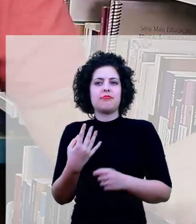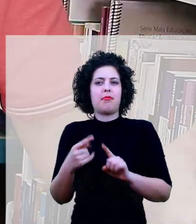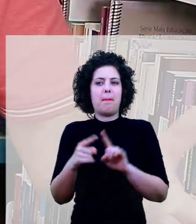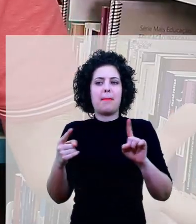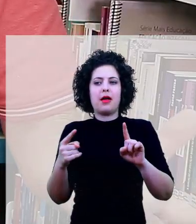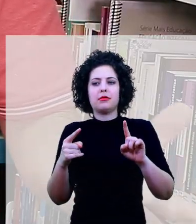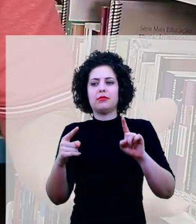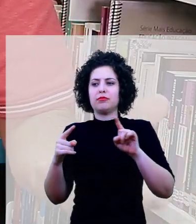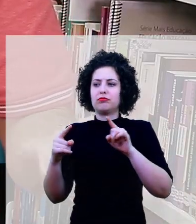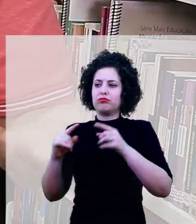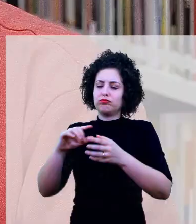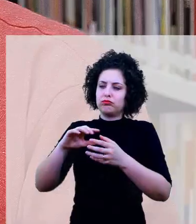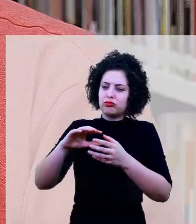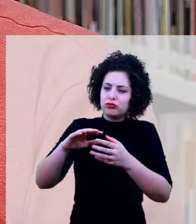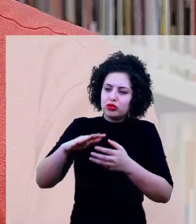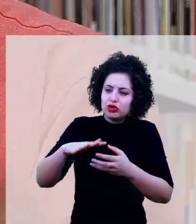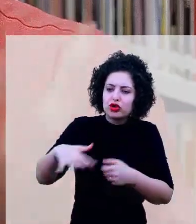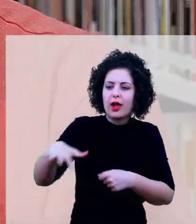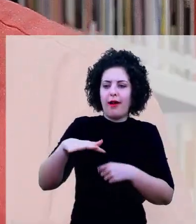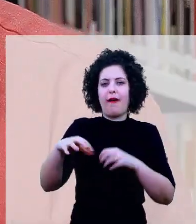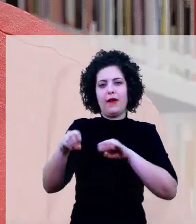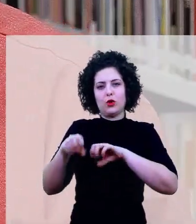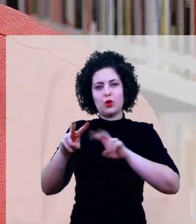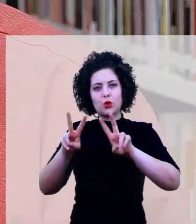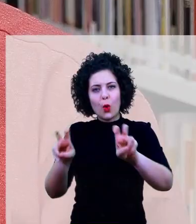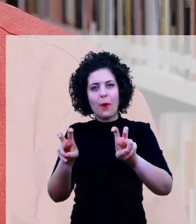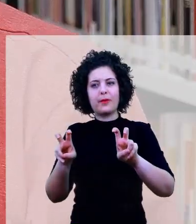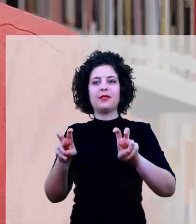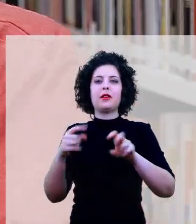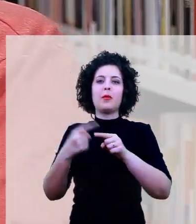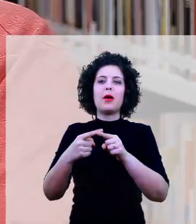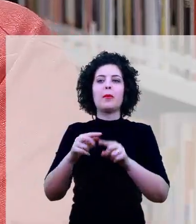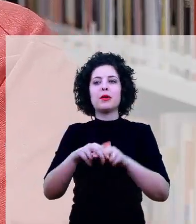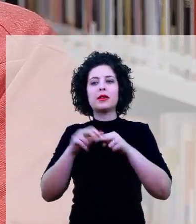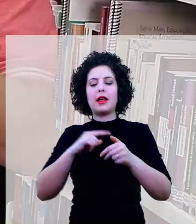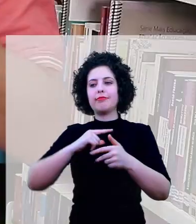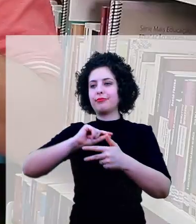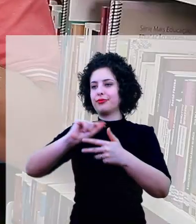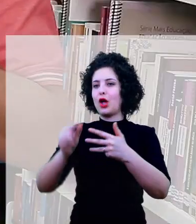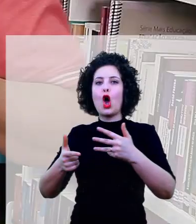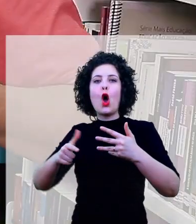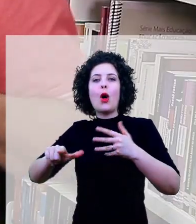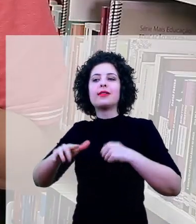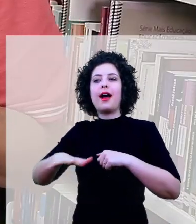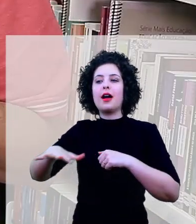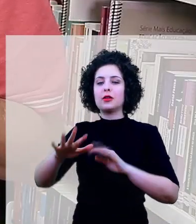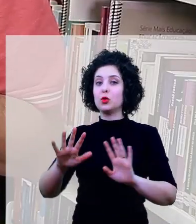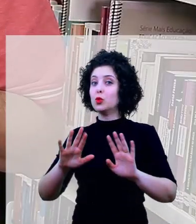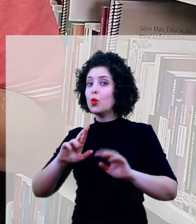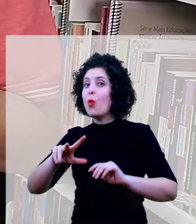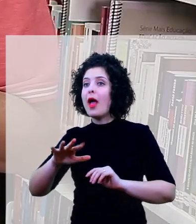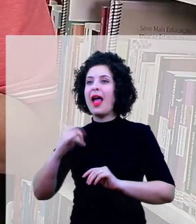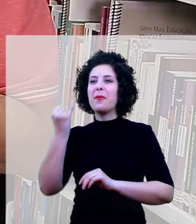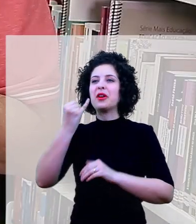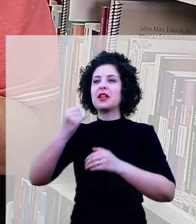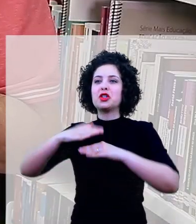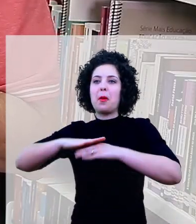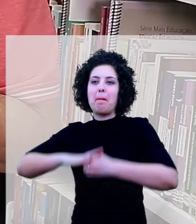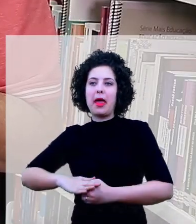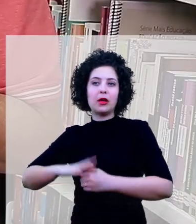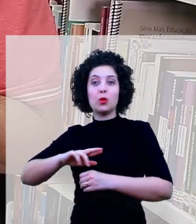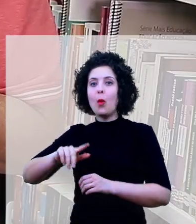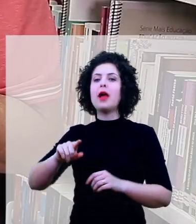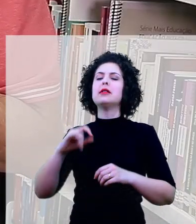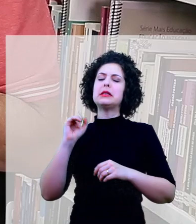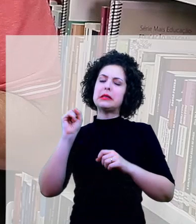visão global de educação. Porque a partir deste precedente, nós podemos ter outros. Não estou discutindo a importância desses serviços,